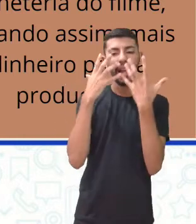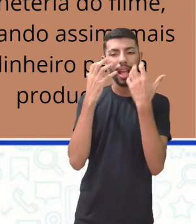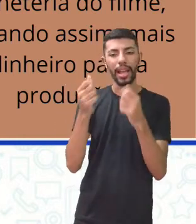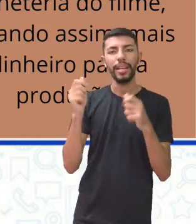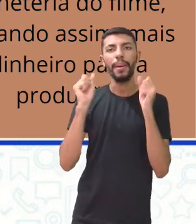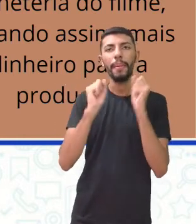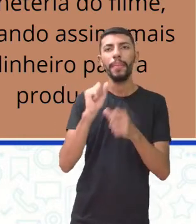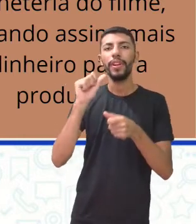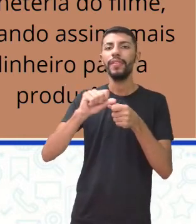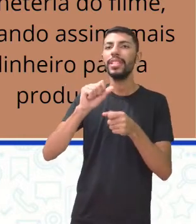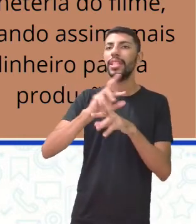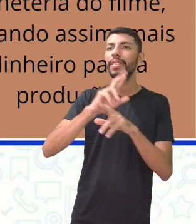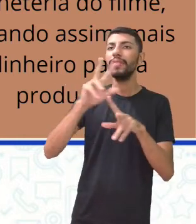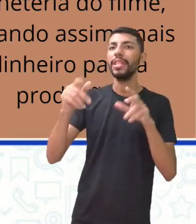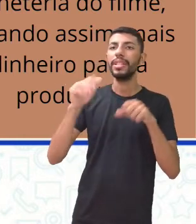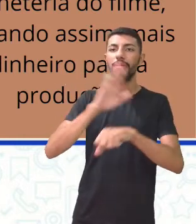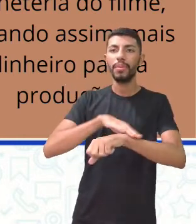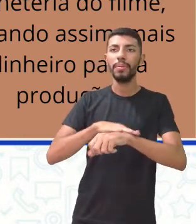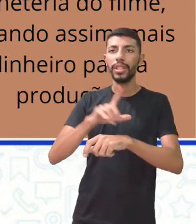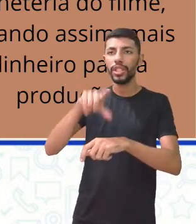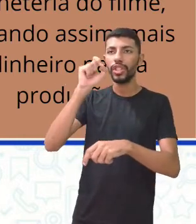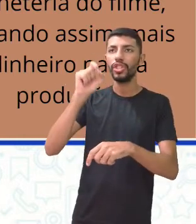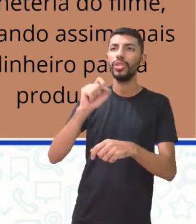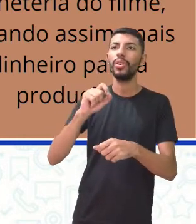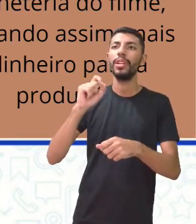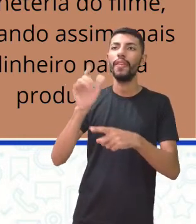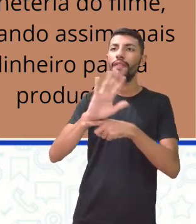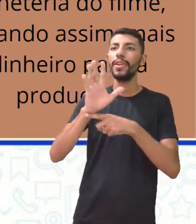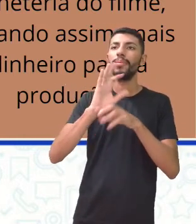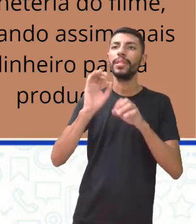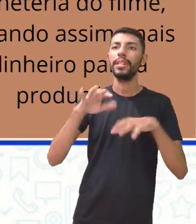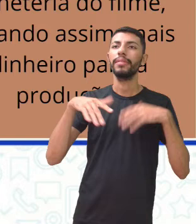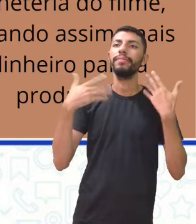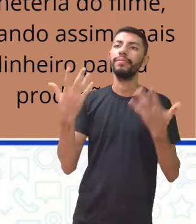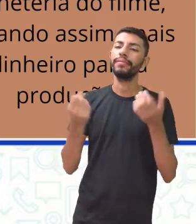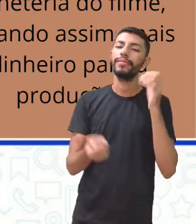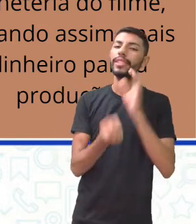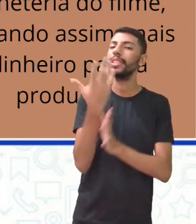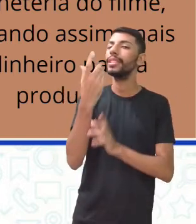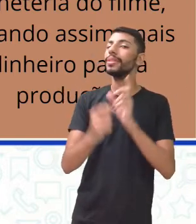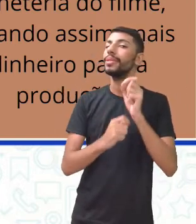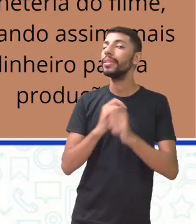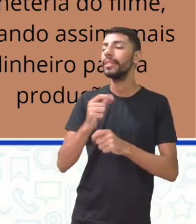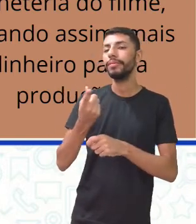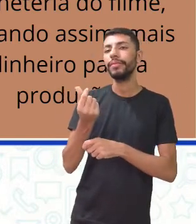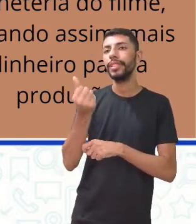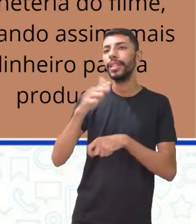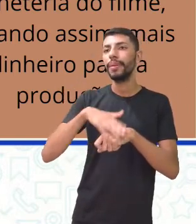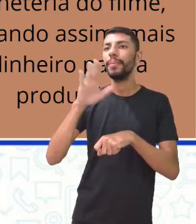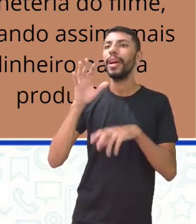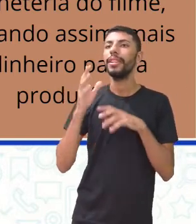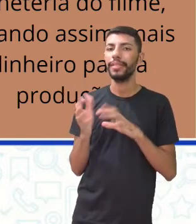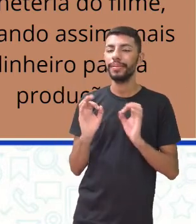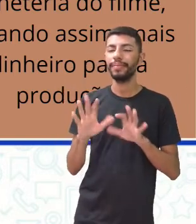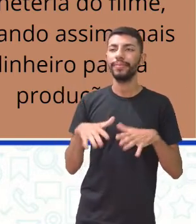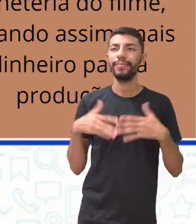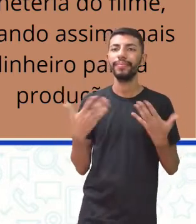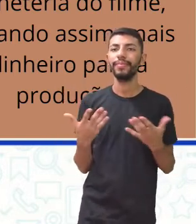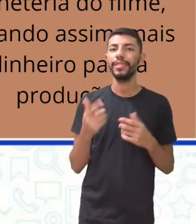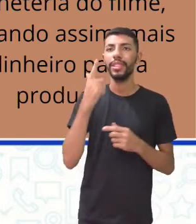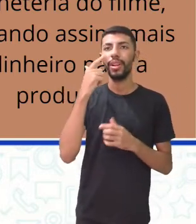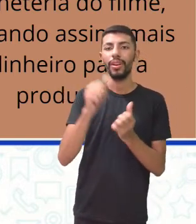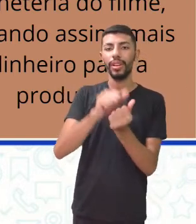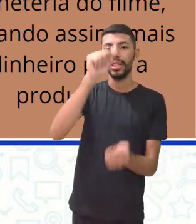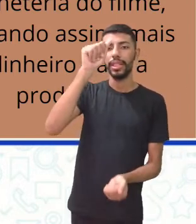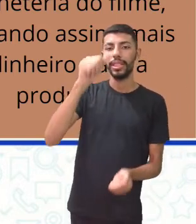escolha do filme. Essa escolha impactará na bilheteria do filme, gerando assim mais dinheiro para a produção. Então, os cartazes que estão ali no cinema,